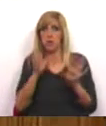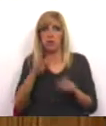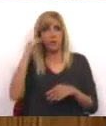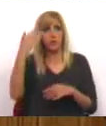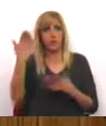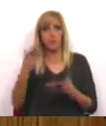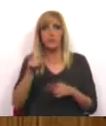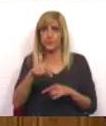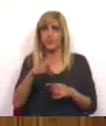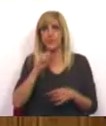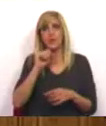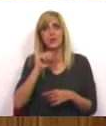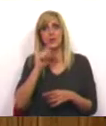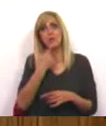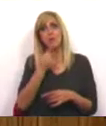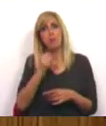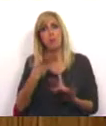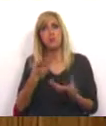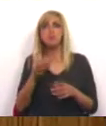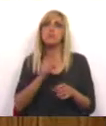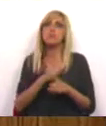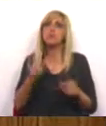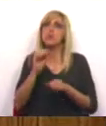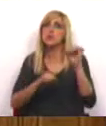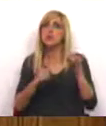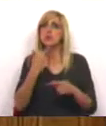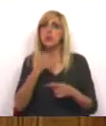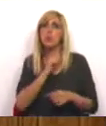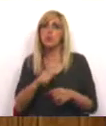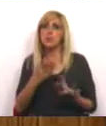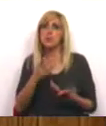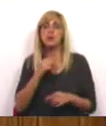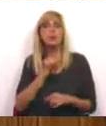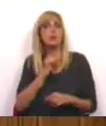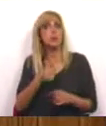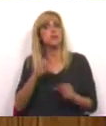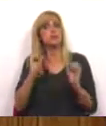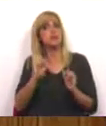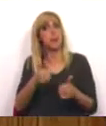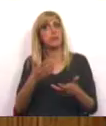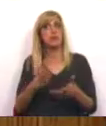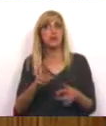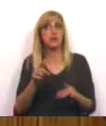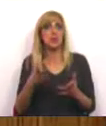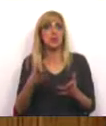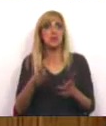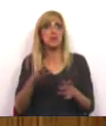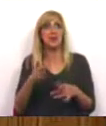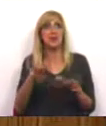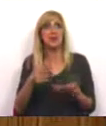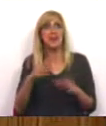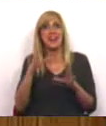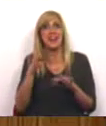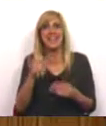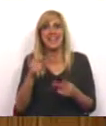futuro não poderão ser abrangidos simplesmente porque o diploma não o permite. Não o permite e bem. Não foi, aliás, por acaso que o